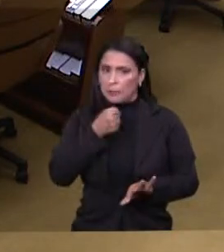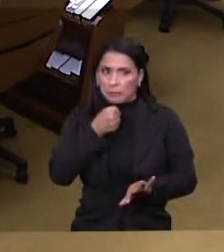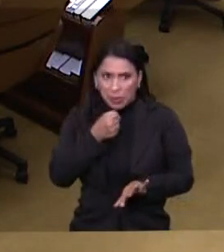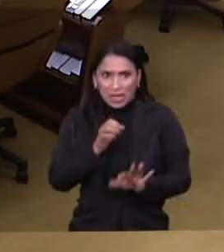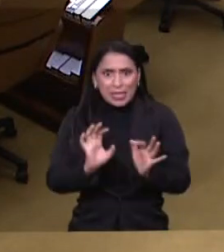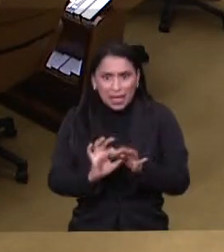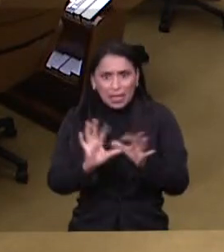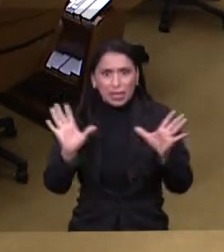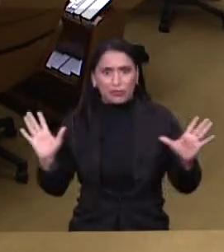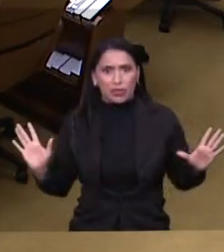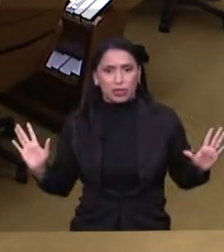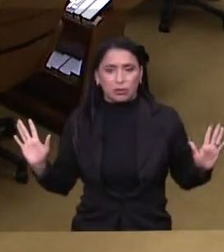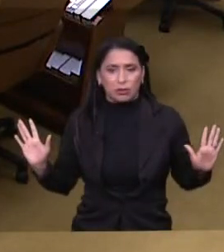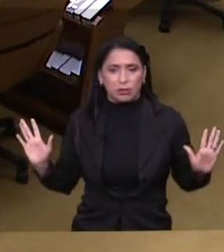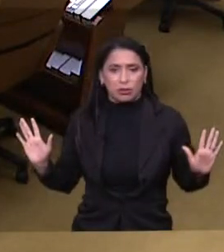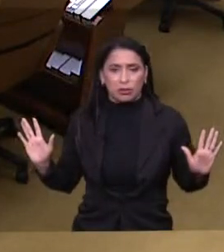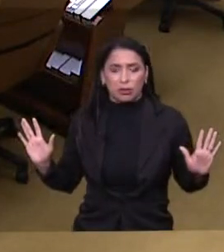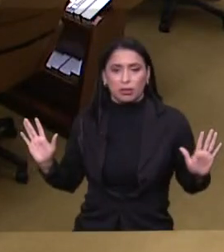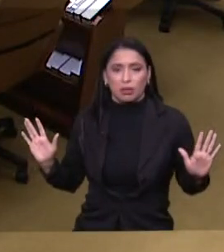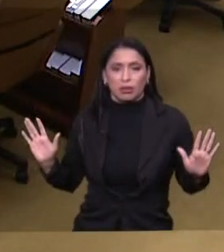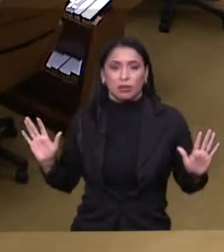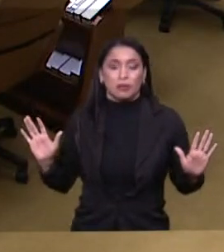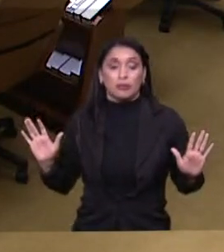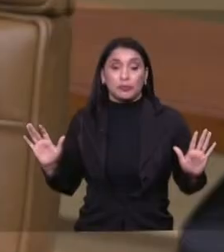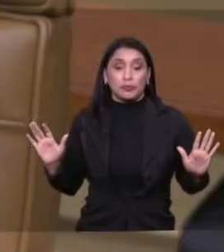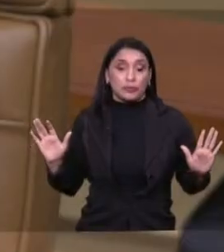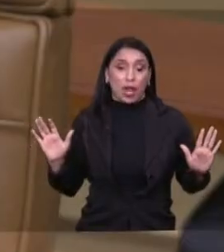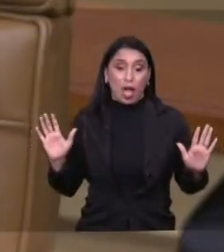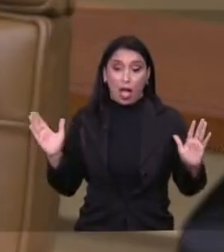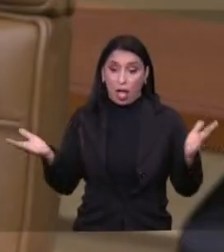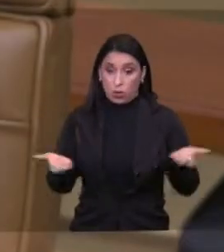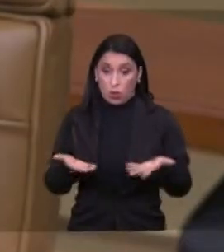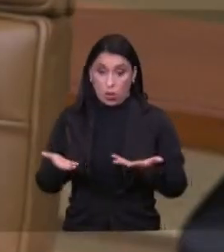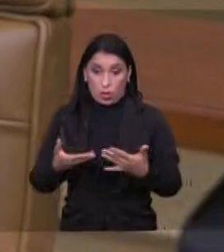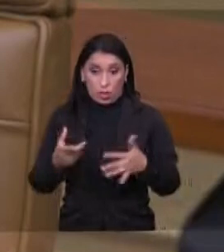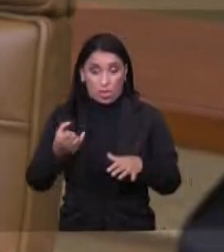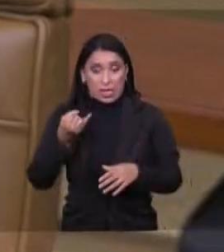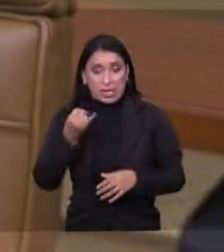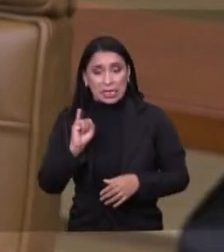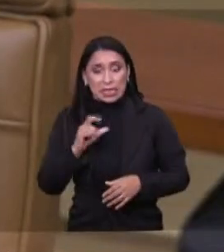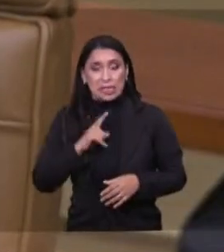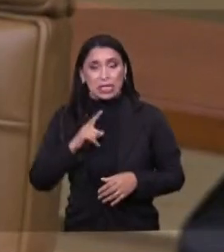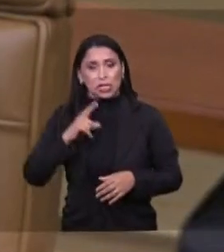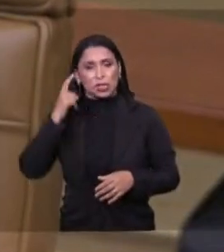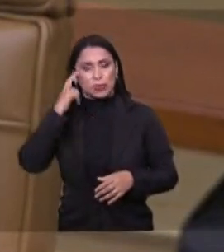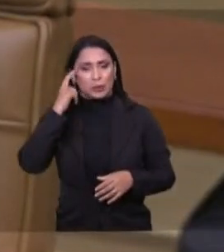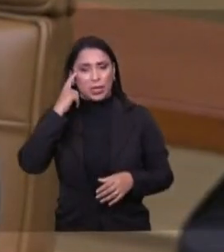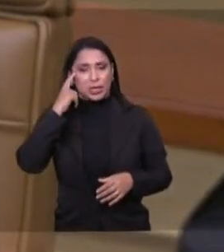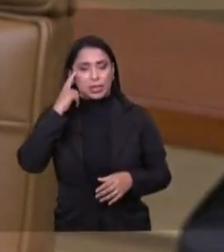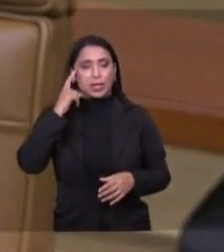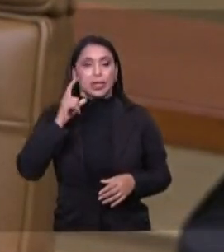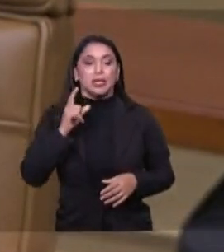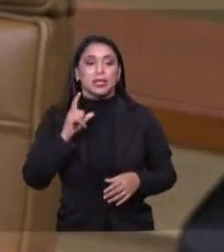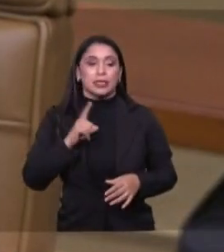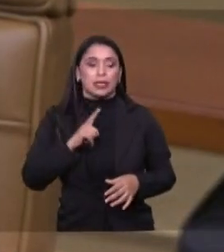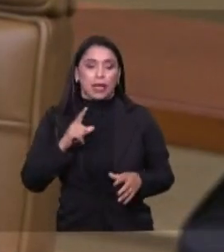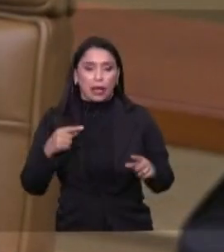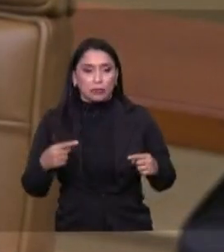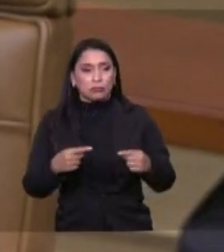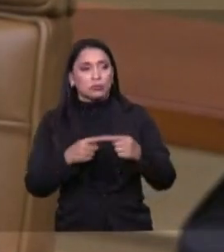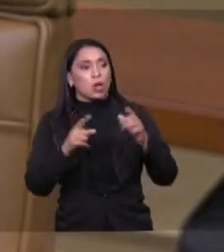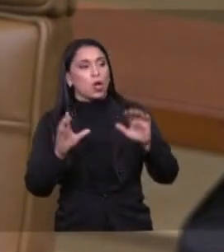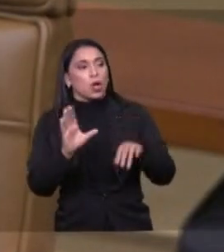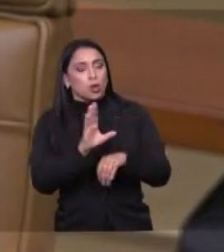o que quiser. Agora, interpretação conforme. Se nós achamos que é constitucional, e é,